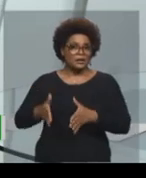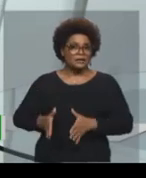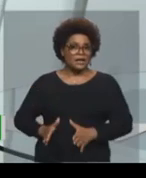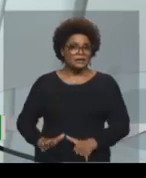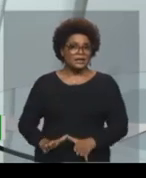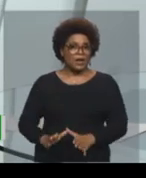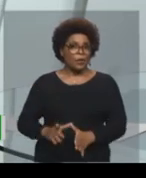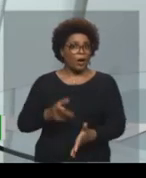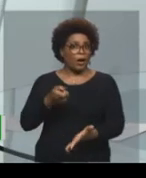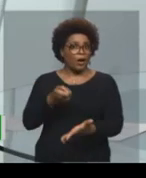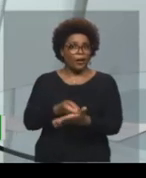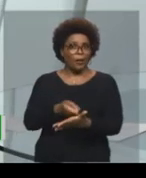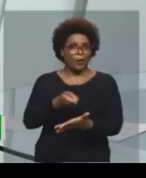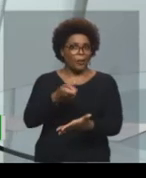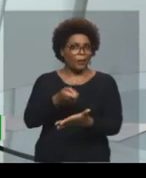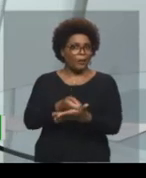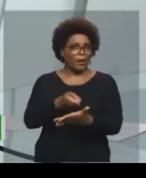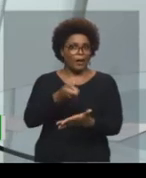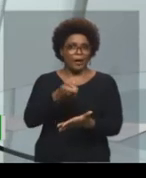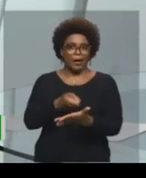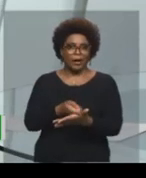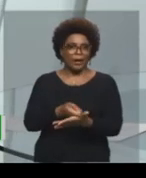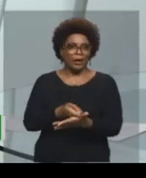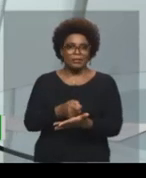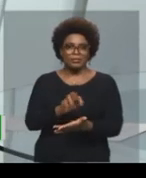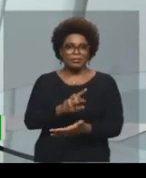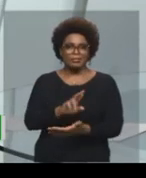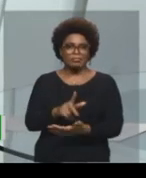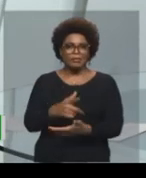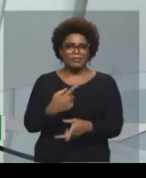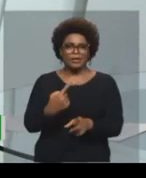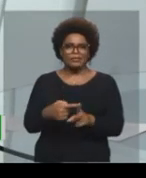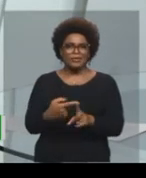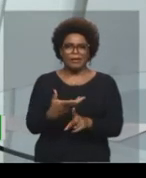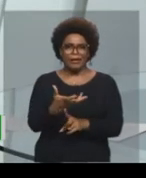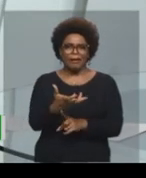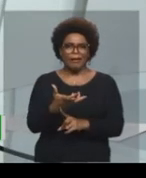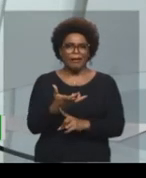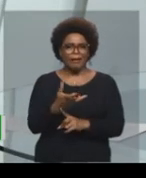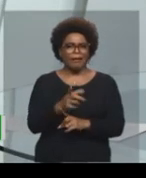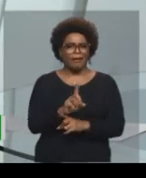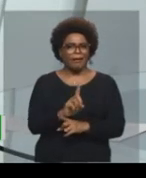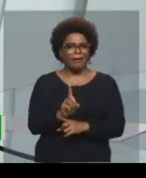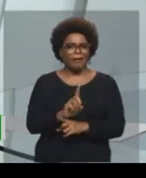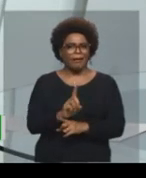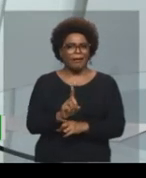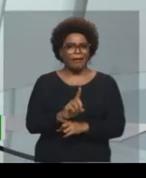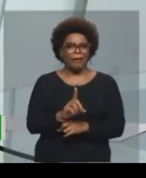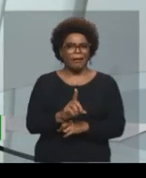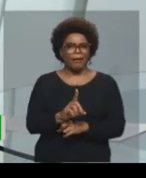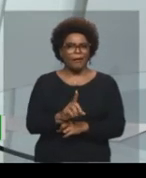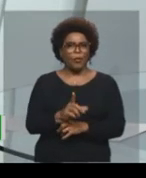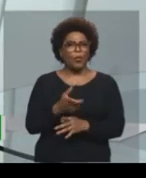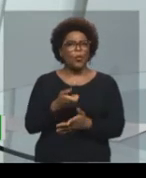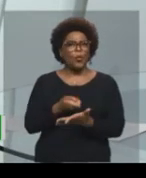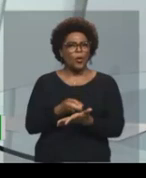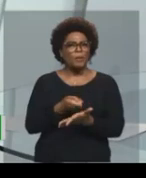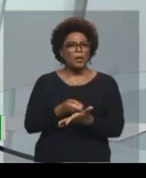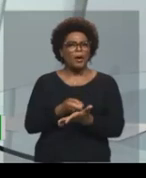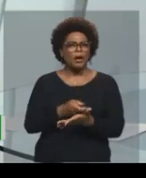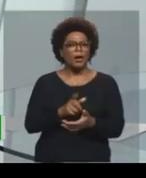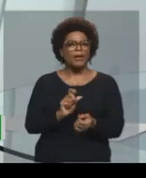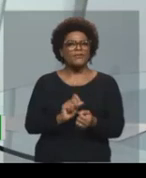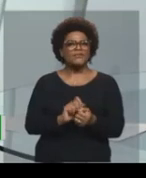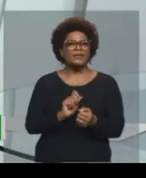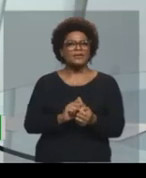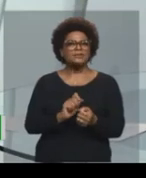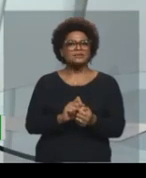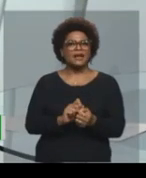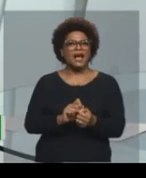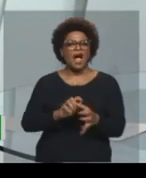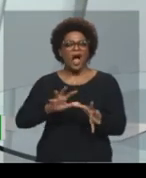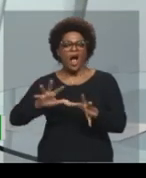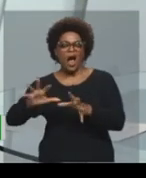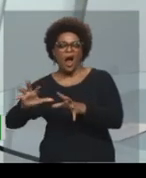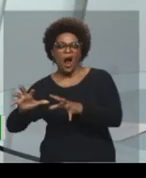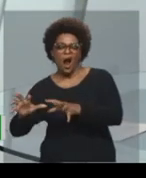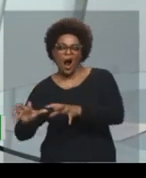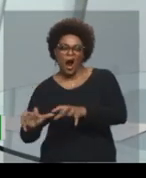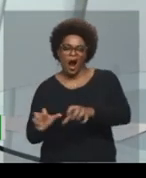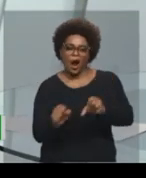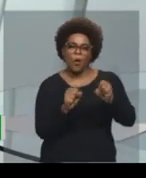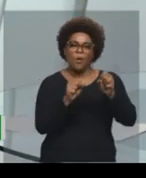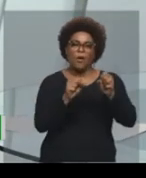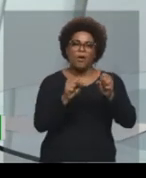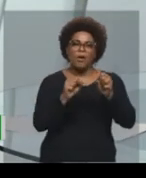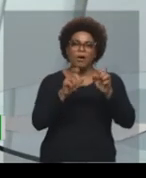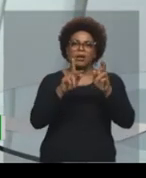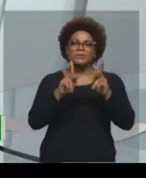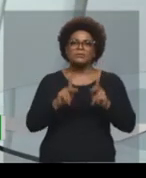e outras partes do planeta, né? Foram forçados, eles foram, né, tirados da sua terra